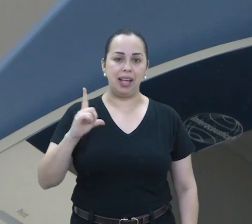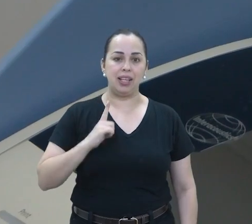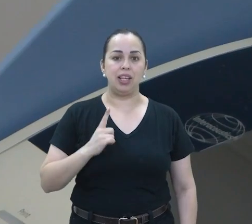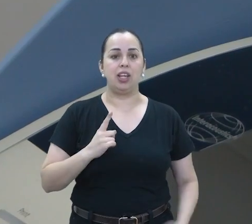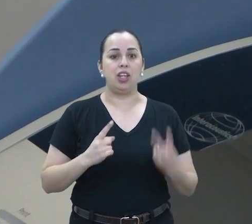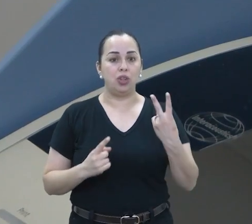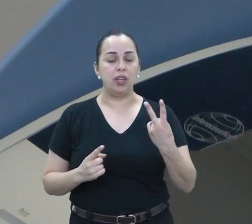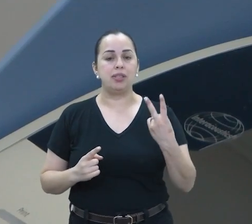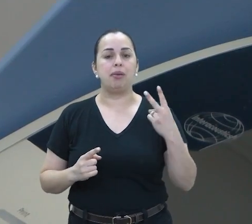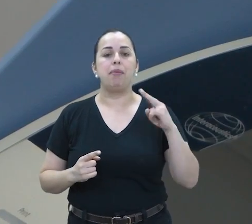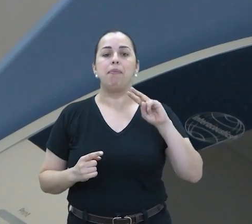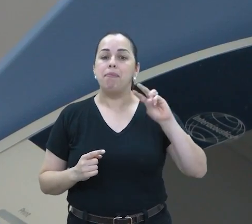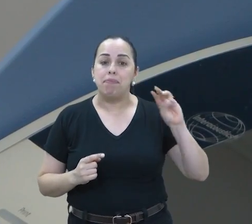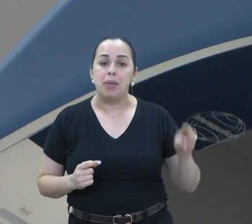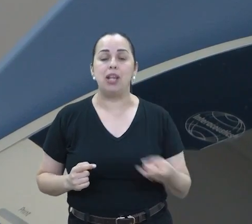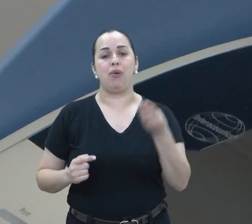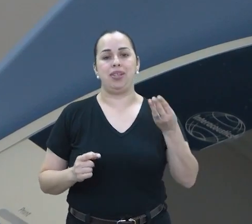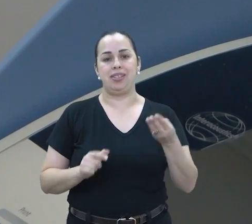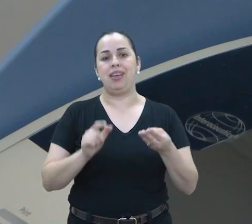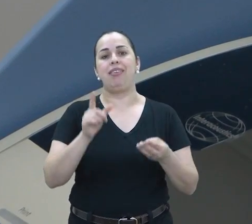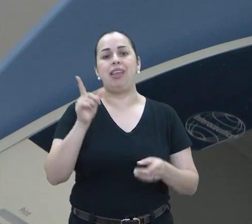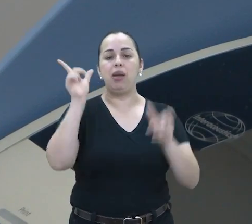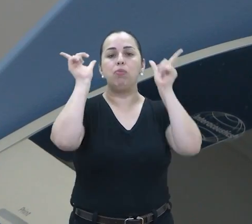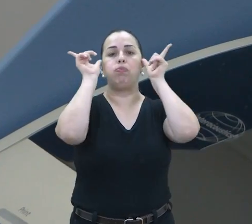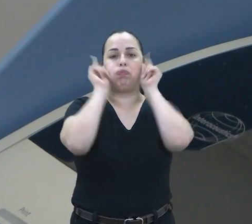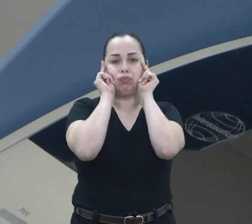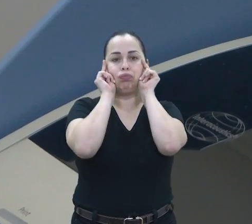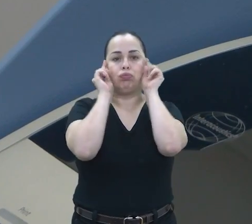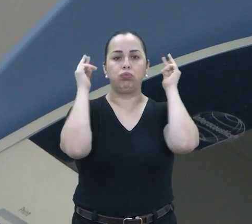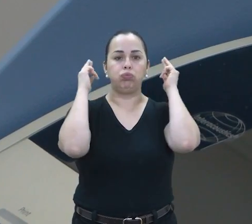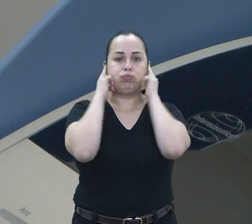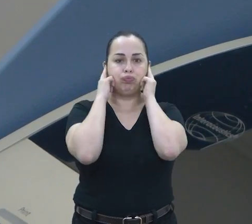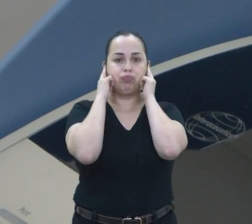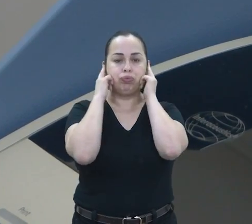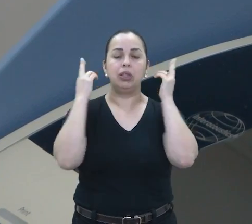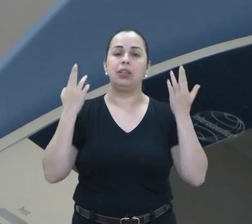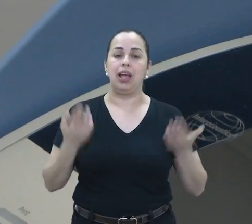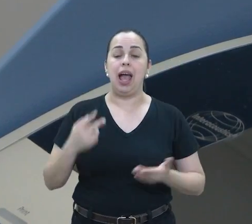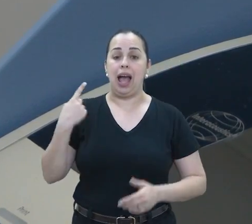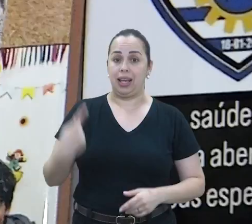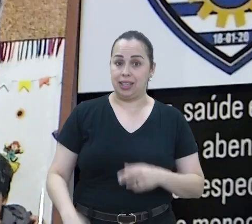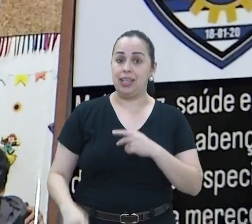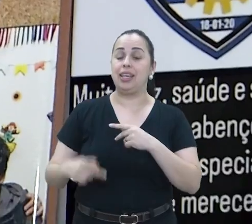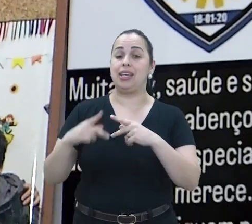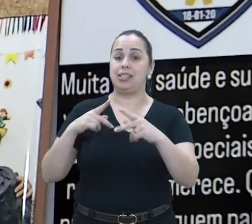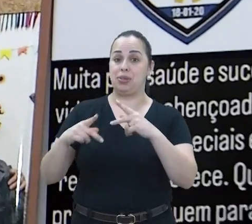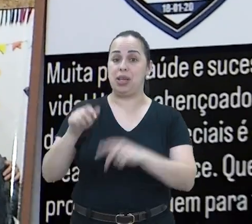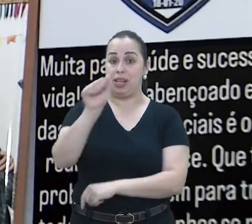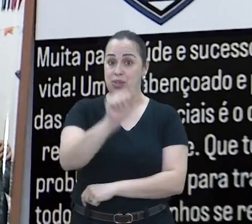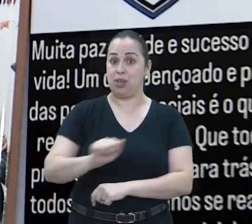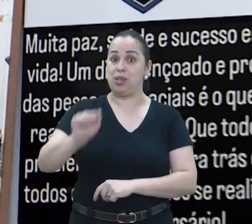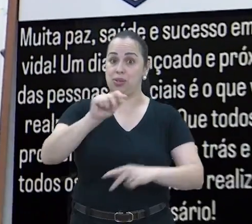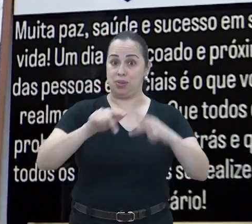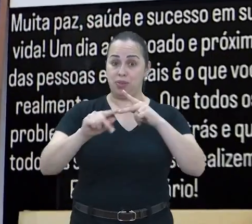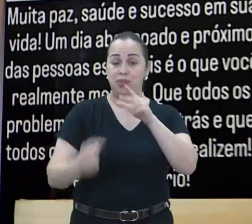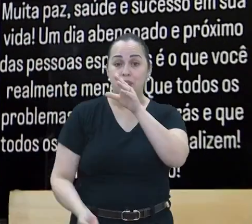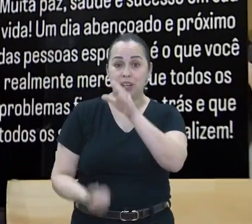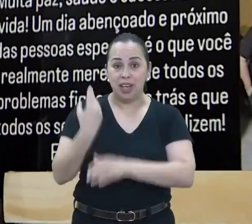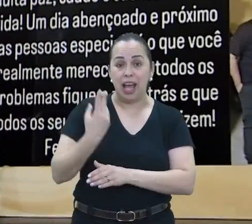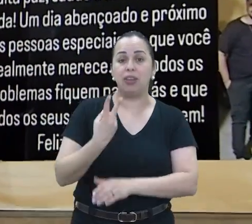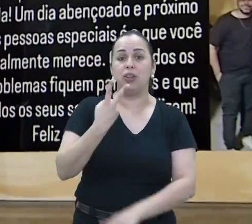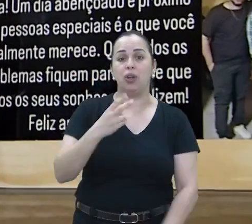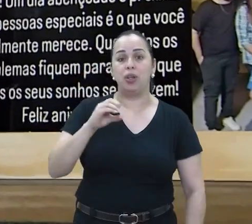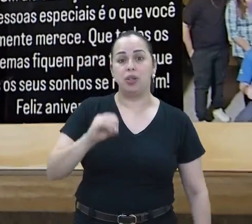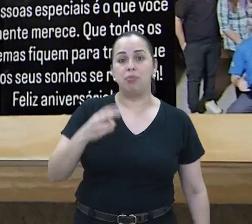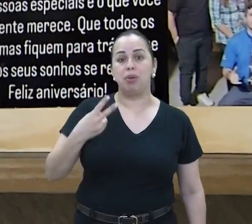e 2 milhões e 700 mil têm surdez profunda, ou seja, não escutam nada. Em São José, a Associação dos Surdos